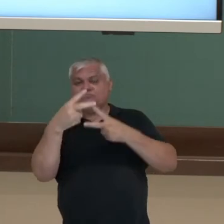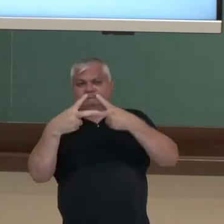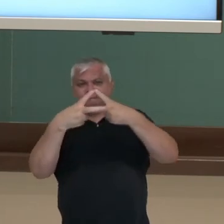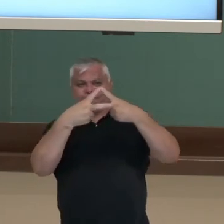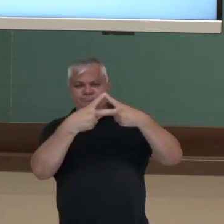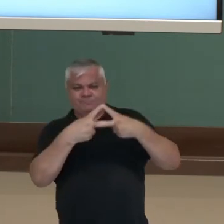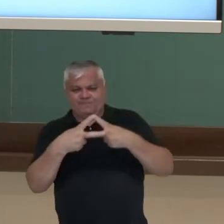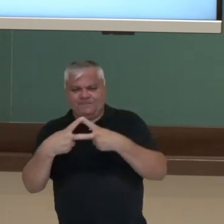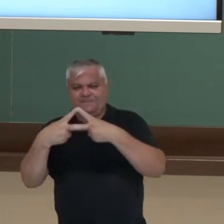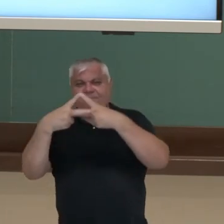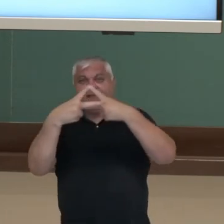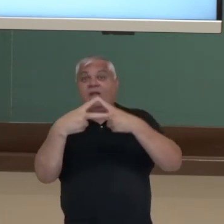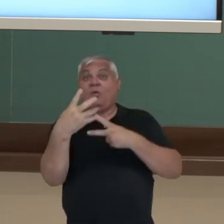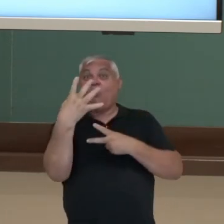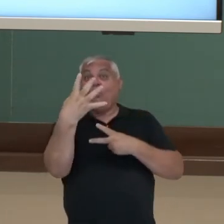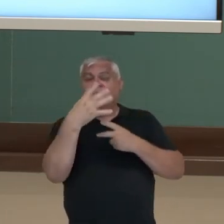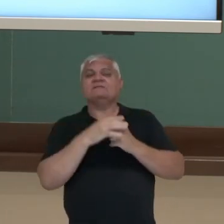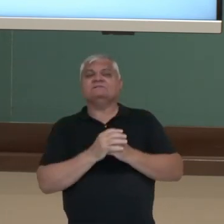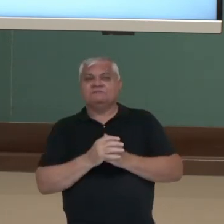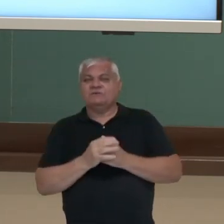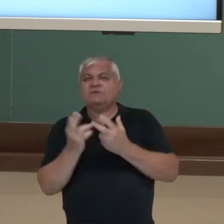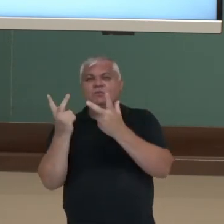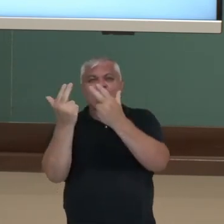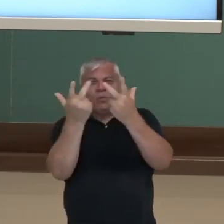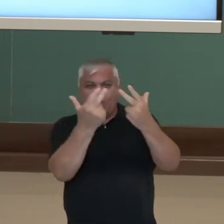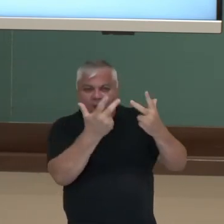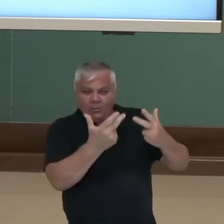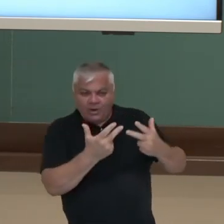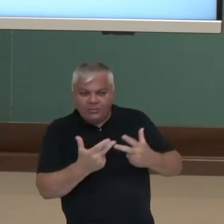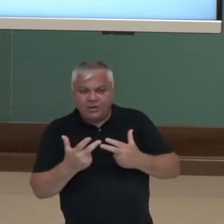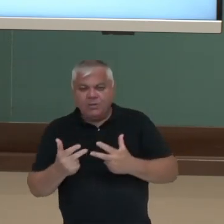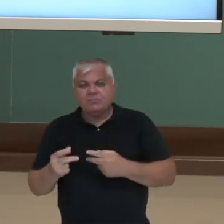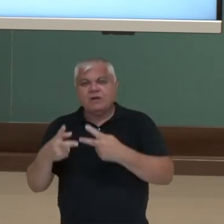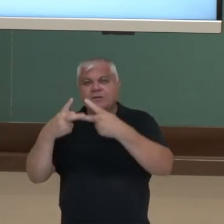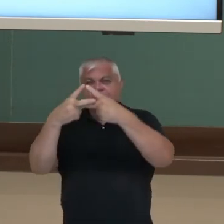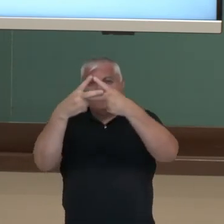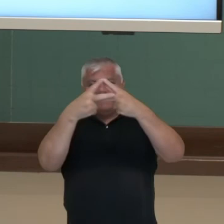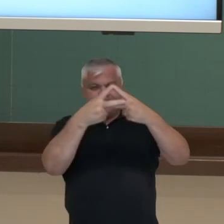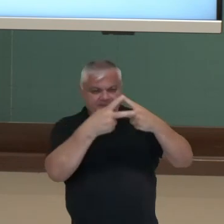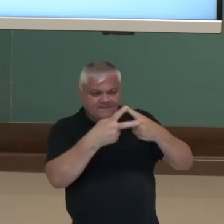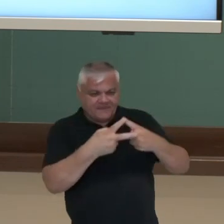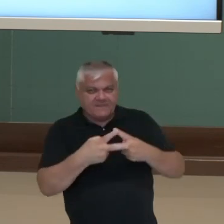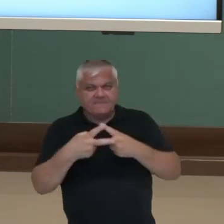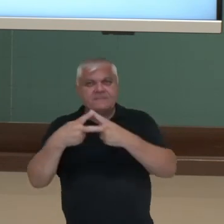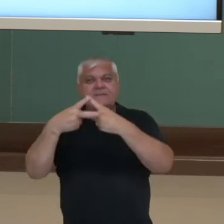né? 4 figuras iguais que são exatamente um